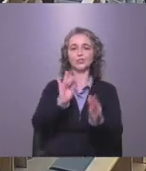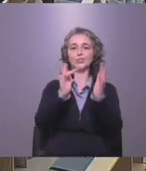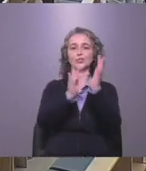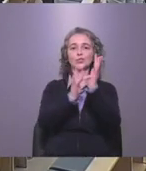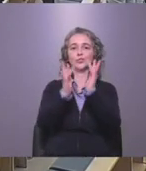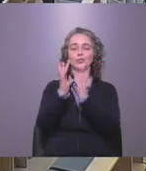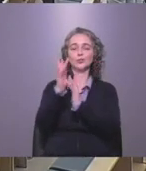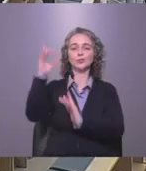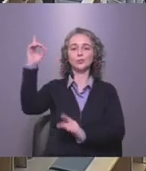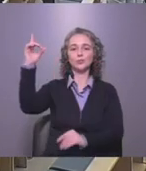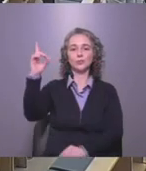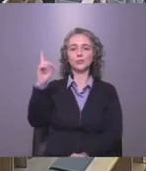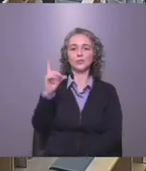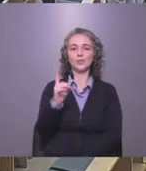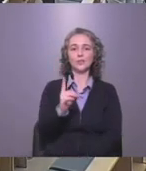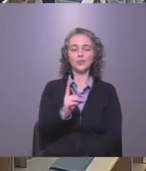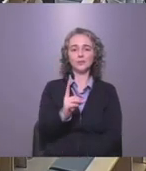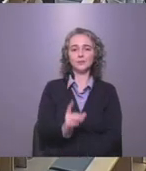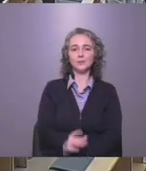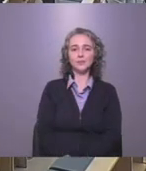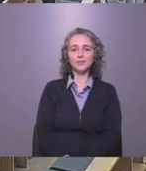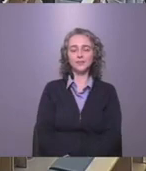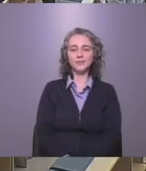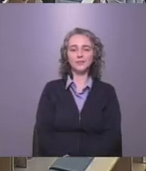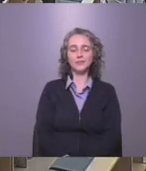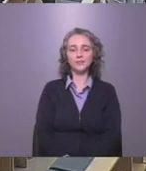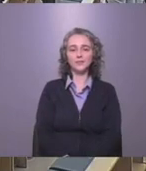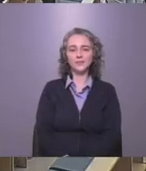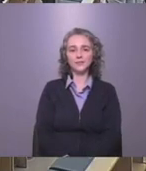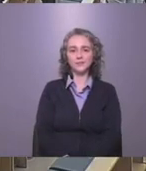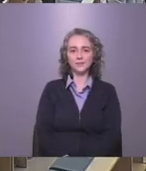Vinde, Senhor